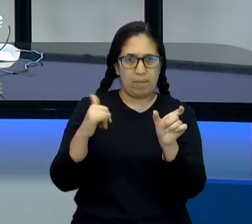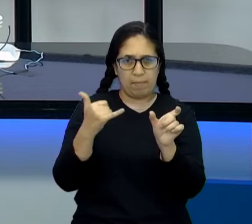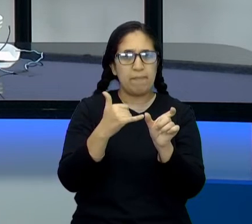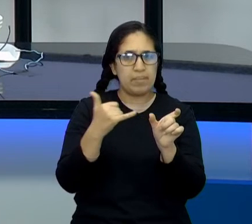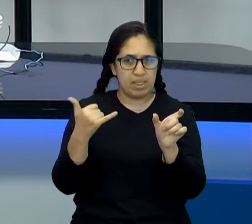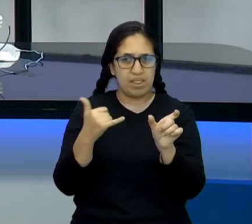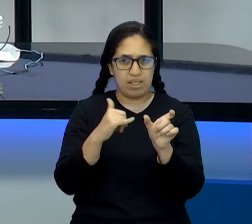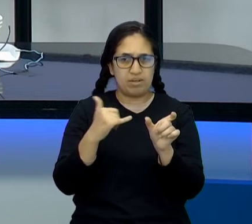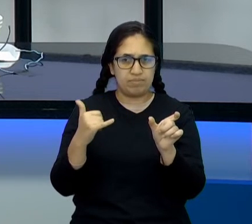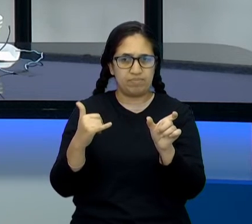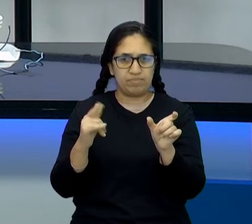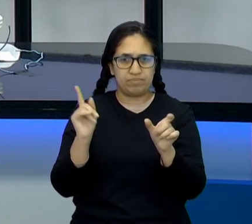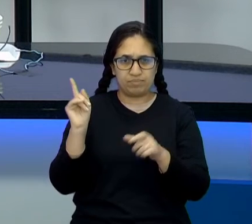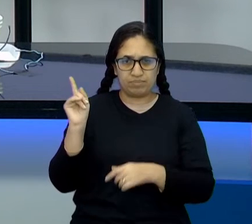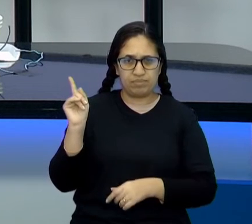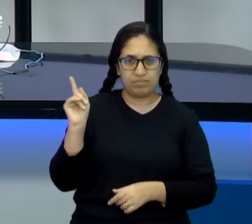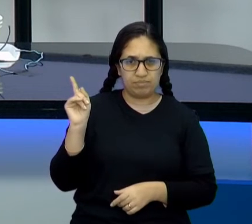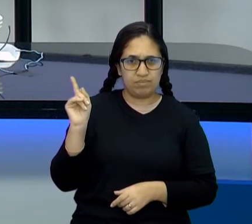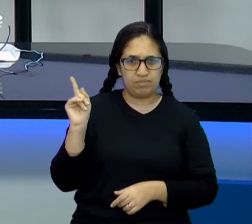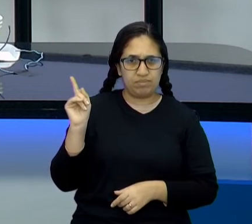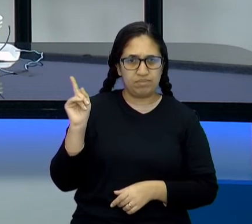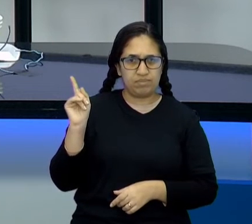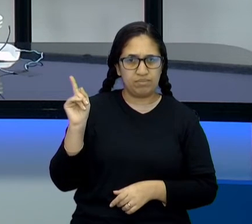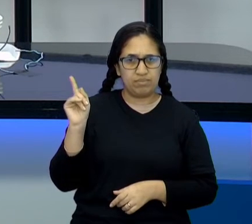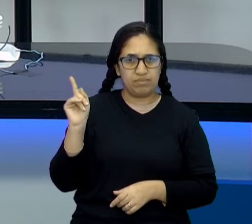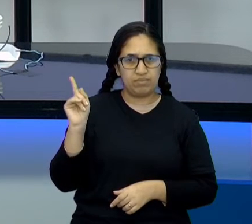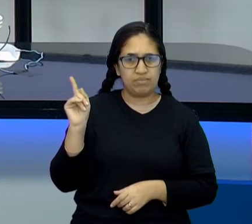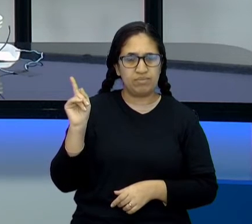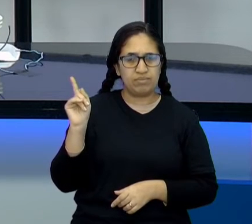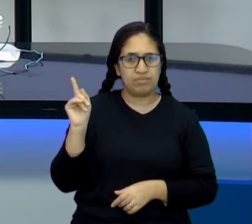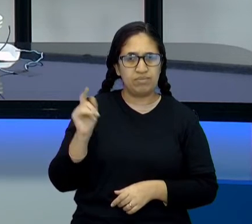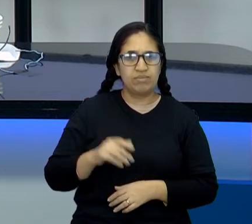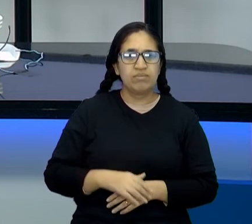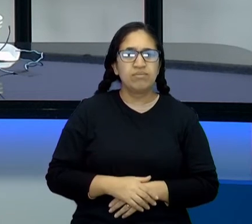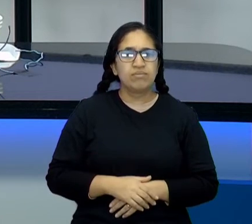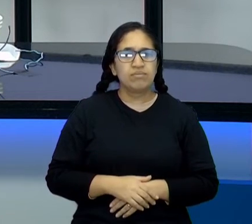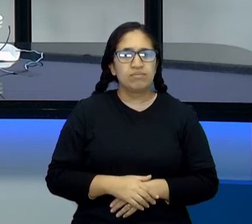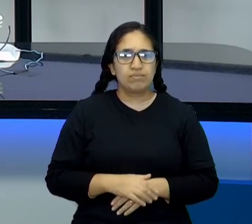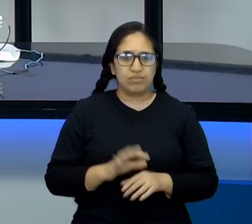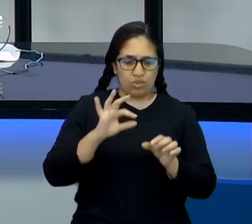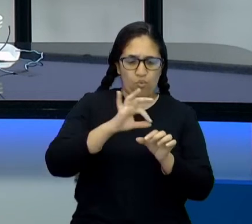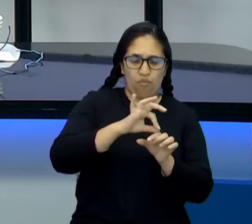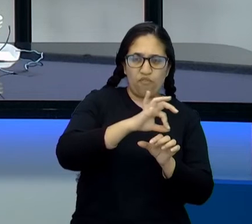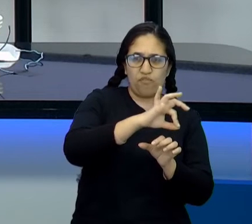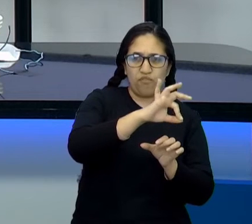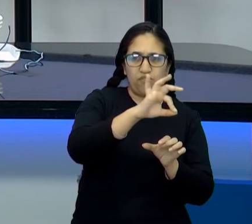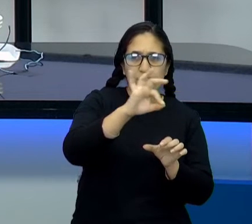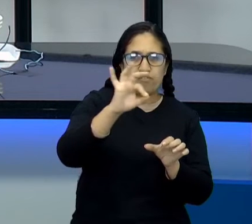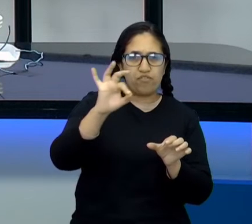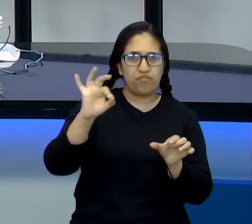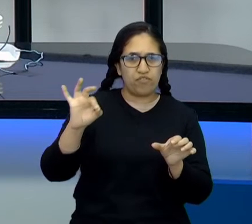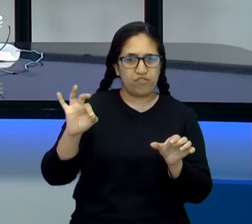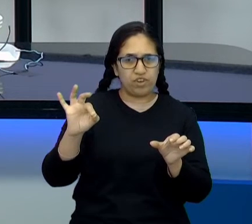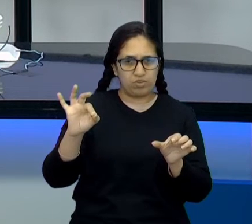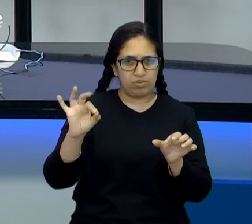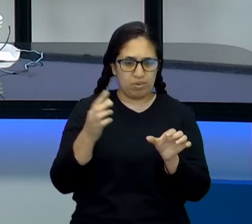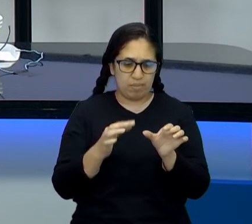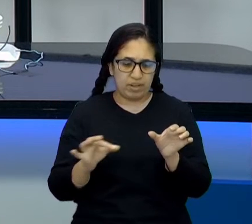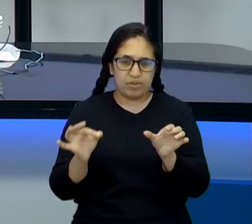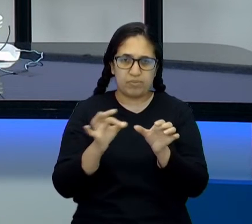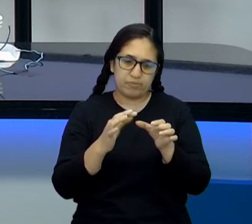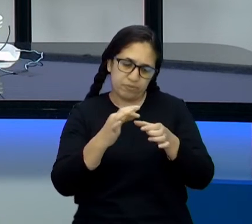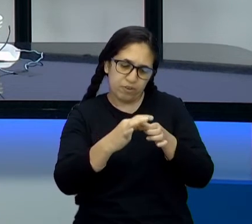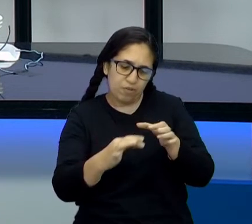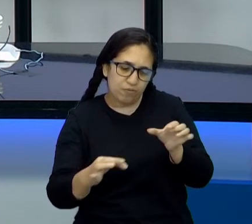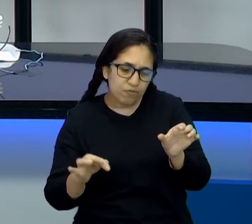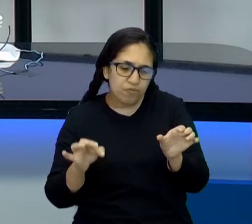carga, né? Aqui na câmera para mim, ó. Ele pegou uma pilha, ligou um fio condutor, porque quando ele juntar,